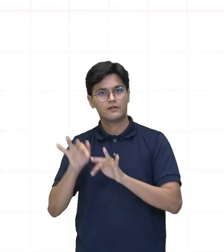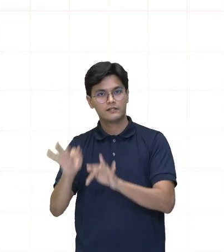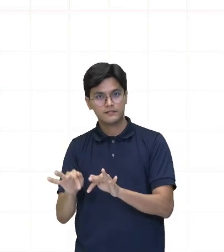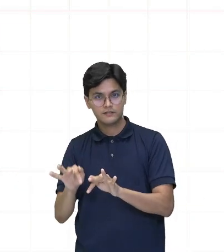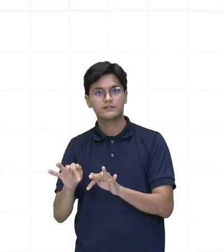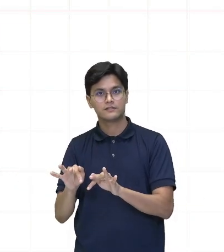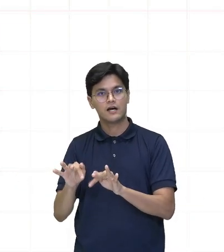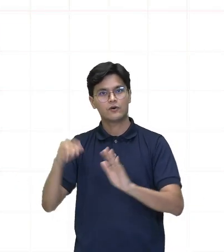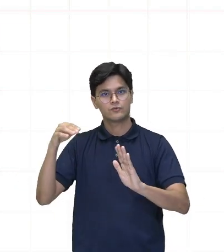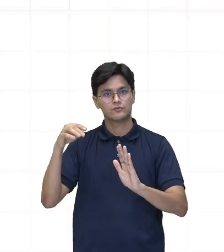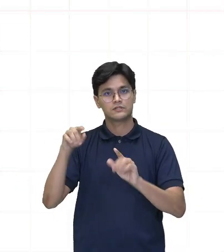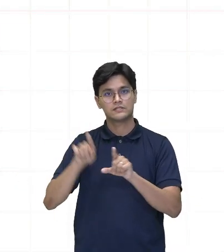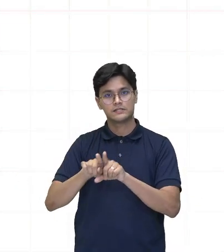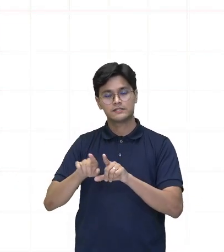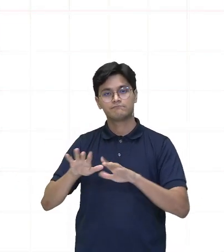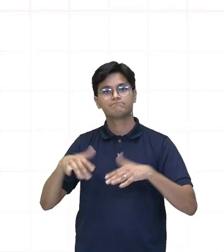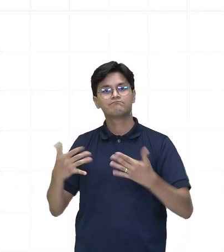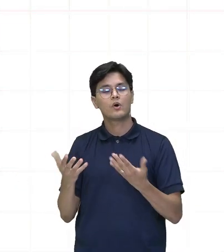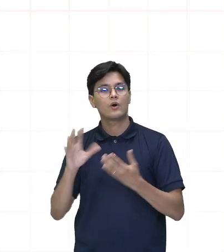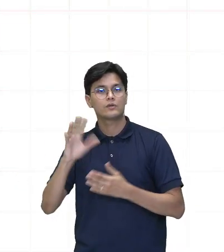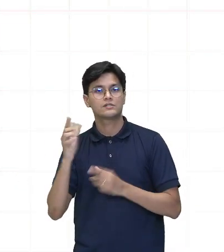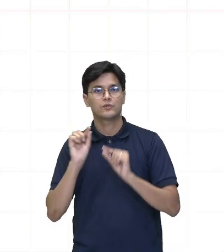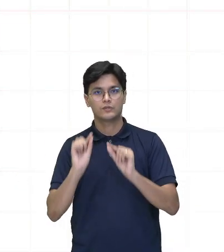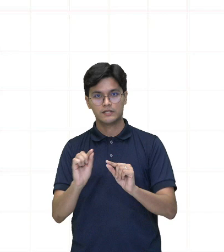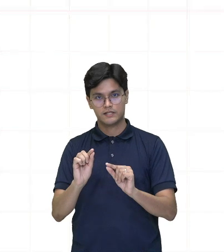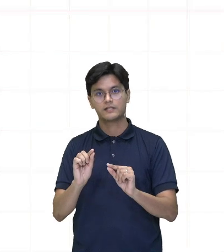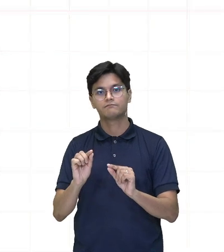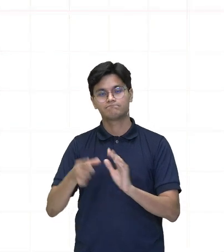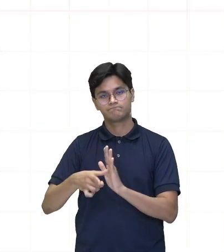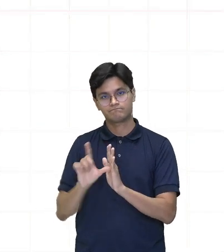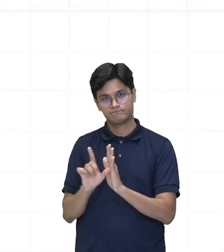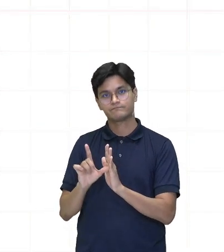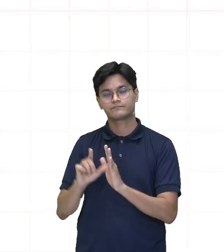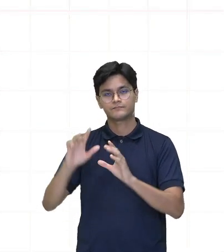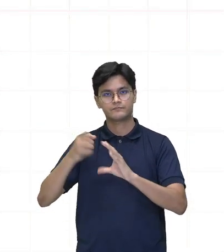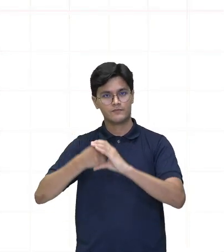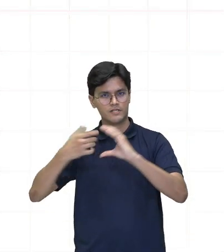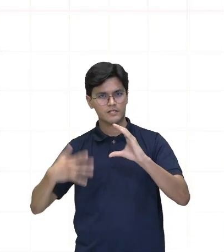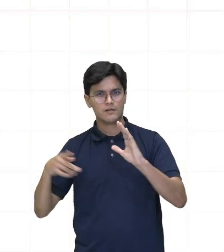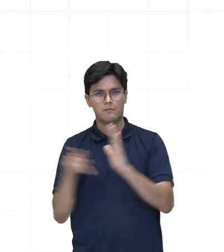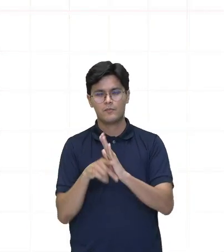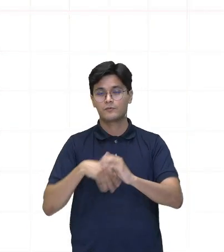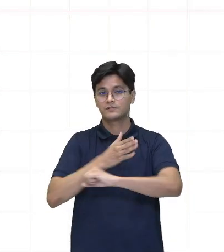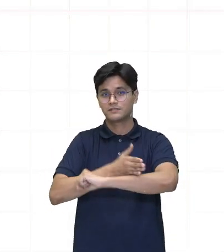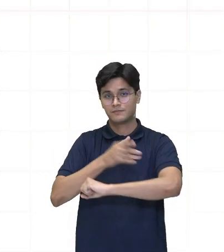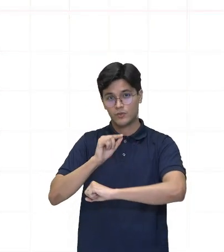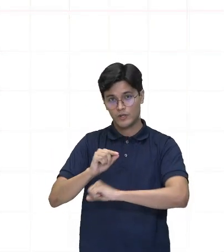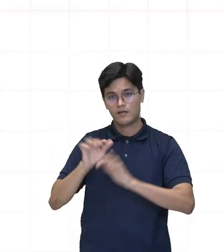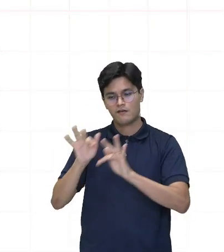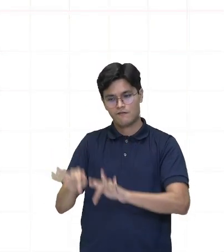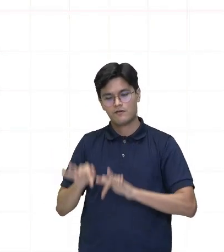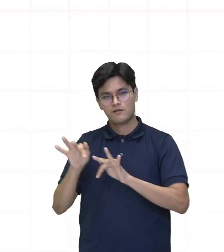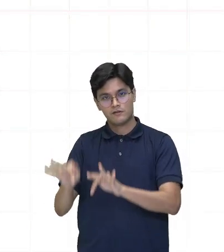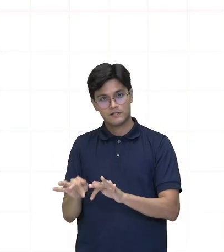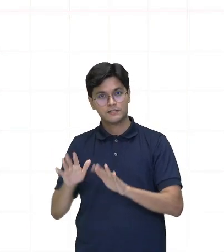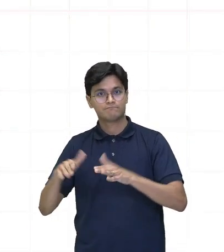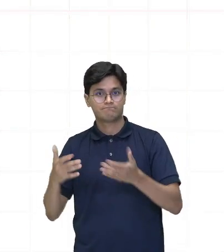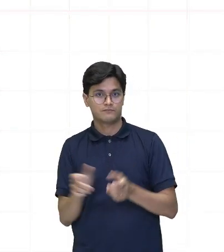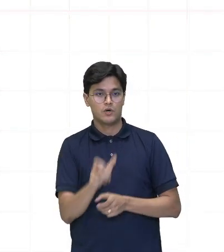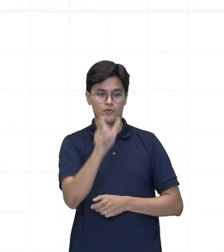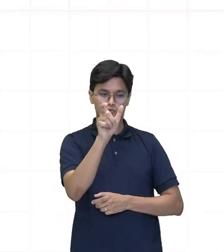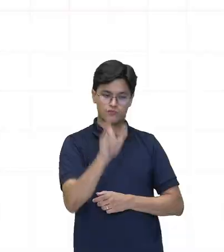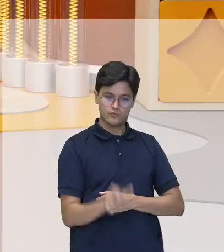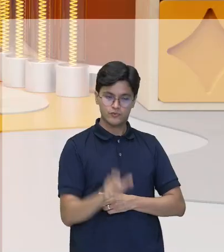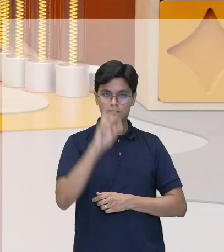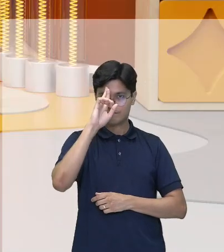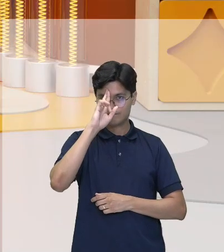o renascimento cultural, que aconteceu num período onde representou uma significativa mudança cultural,